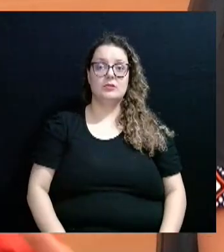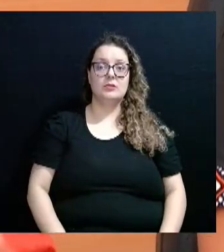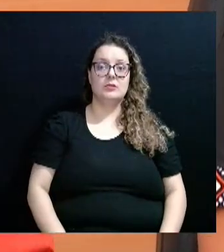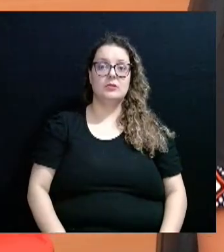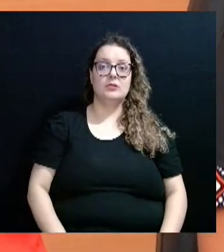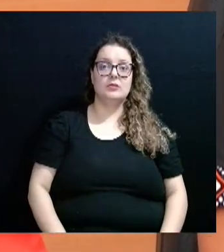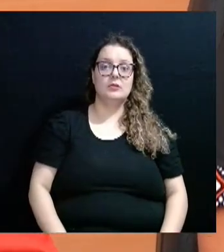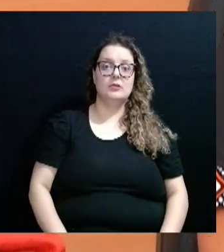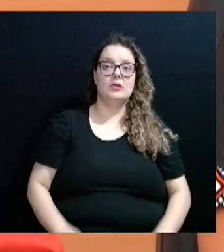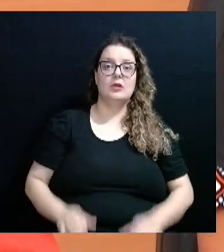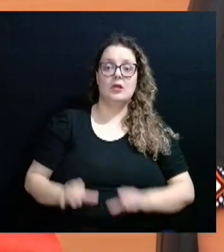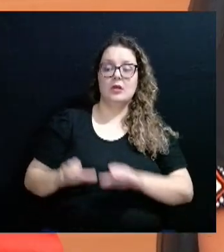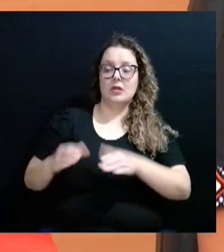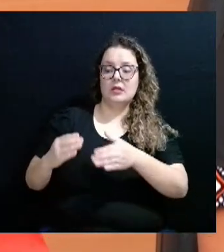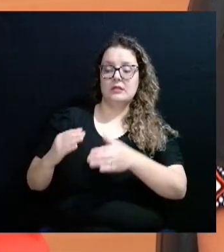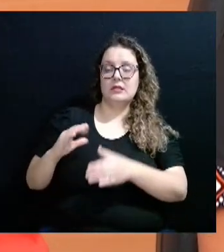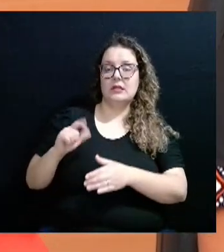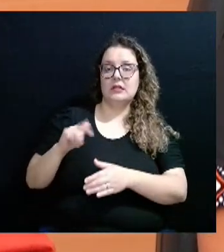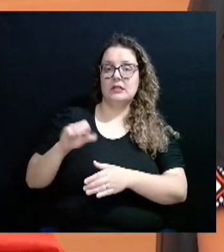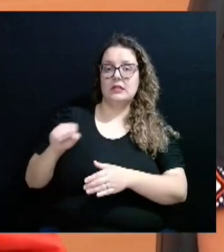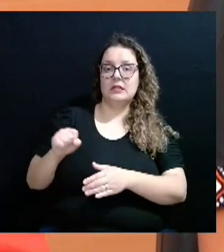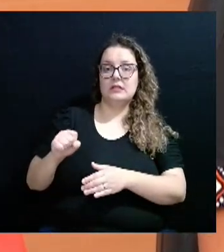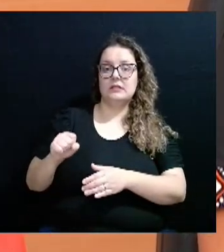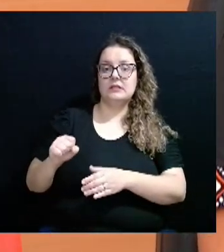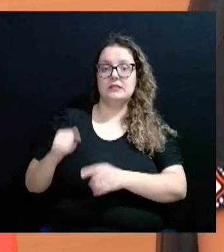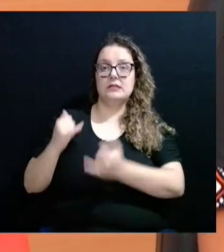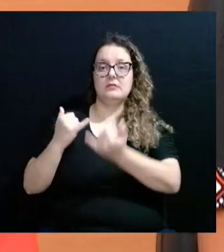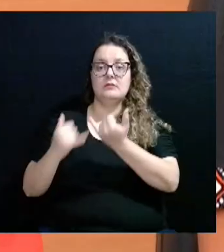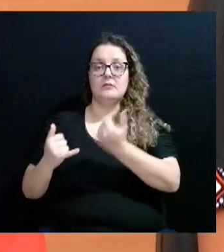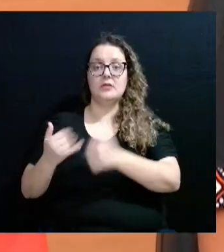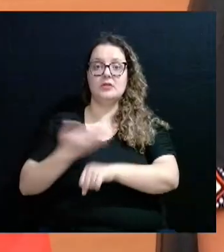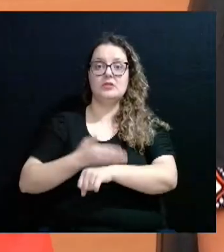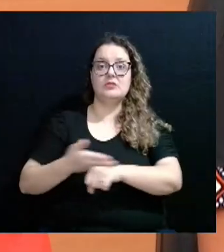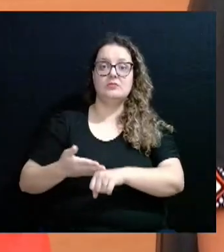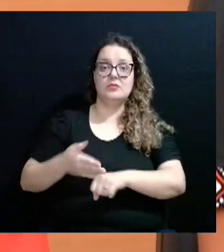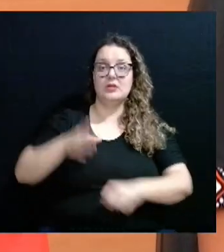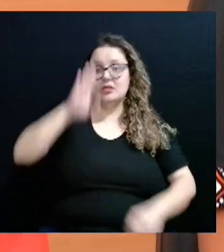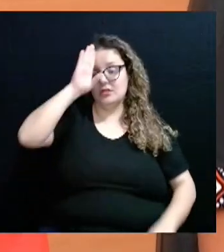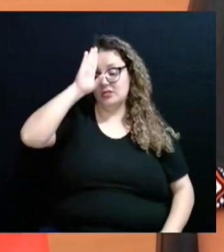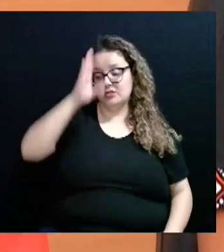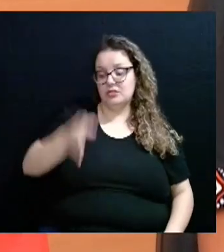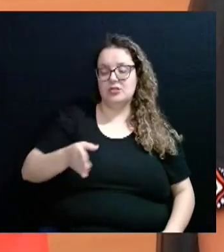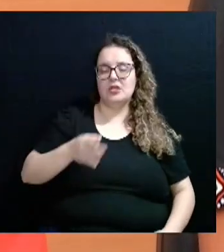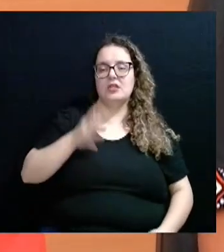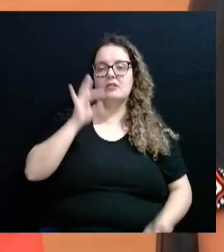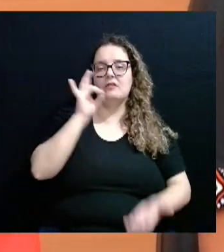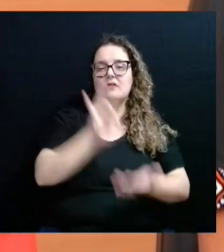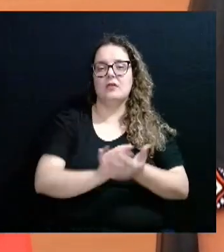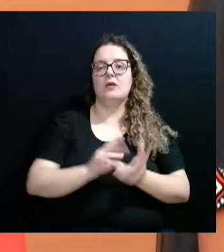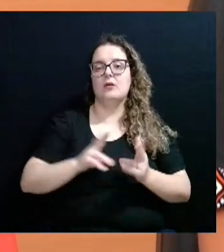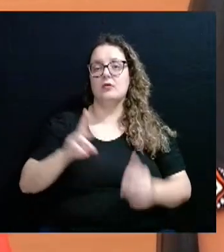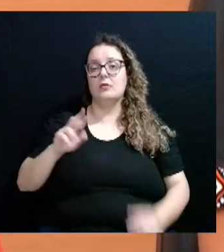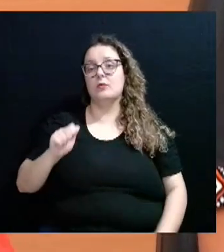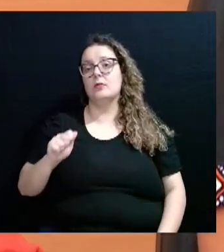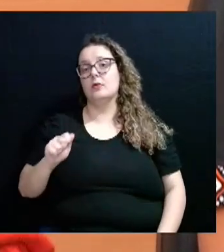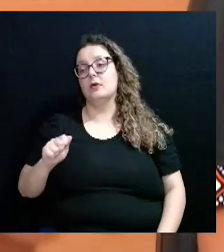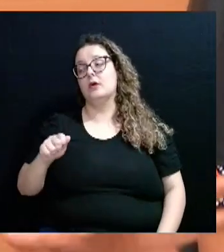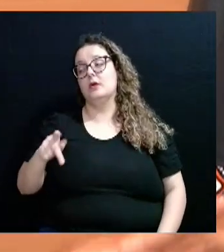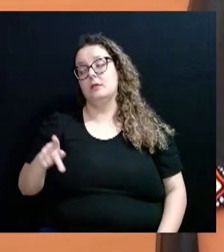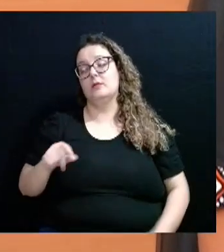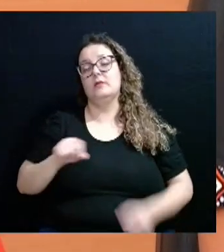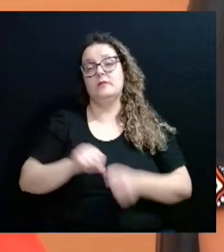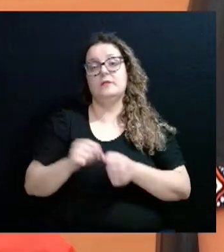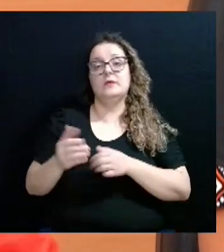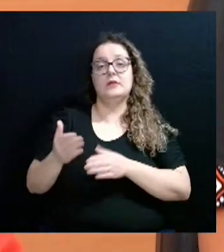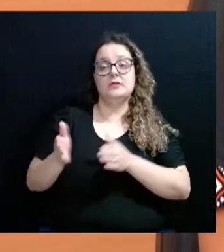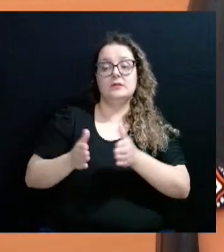média branca dessa forma tão direta e verdadeira como o rap estava fazendo naquele momento, né? Sem